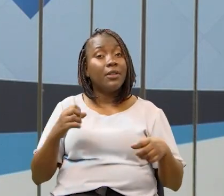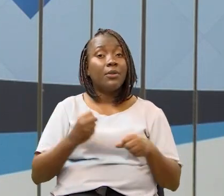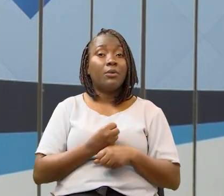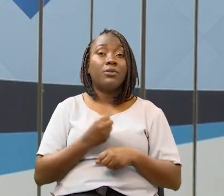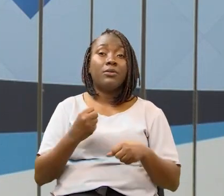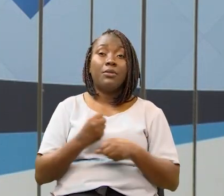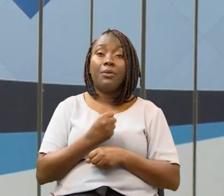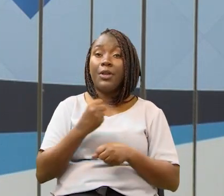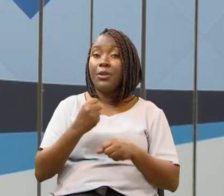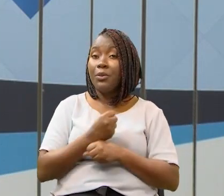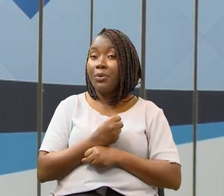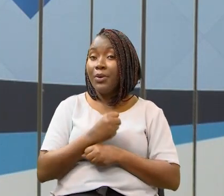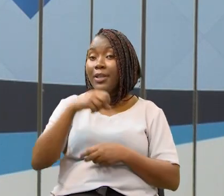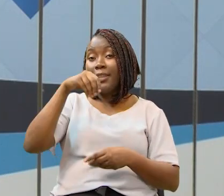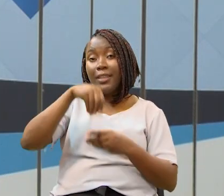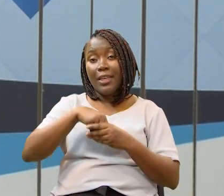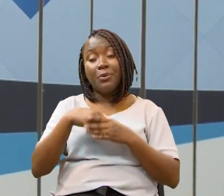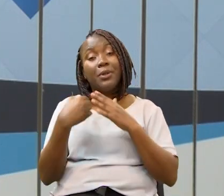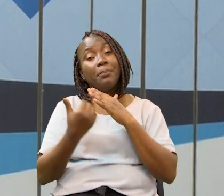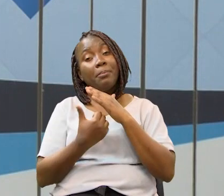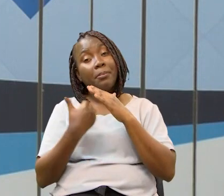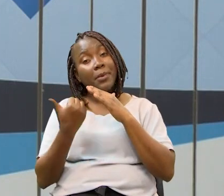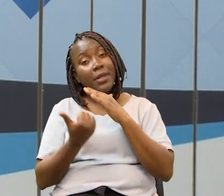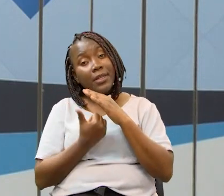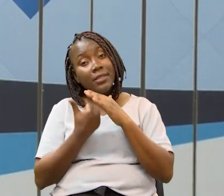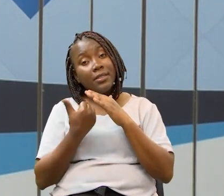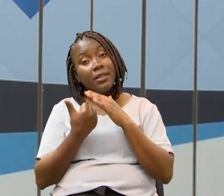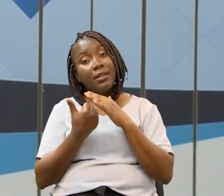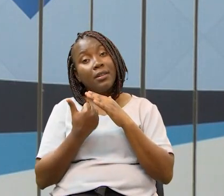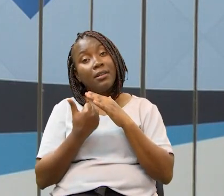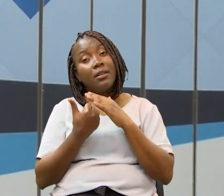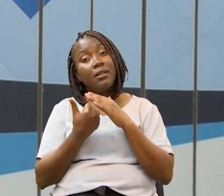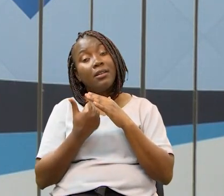ser construído, né, dentro ali da empresa,